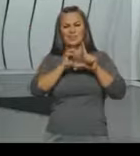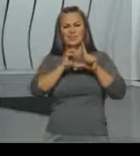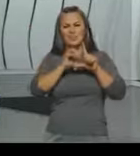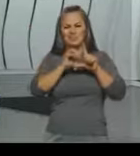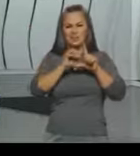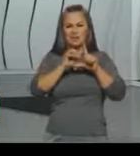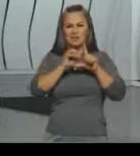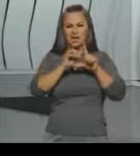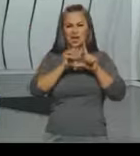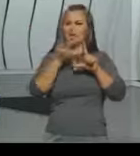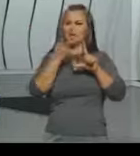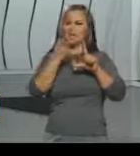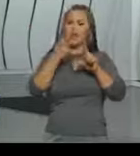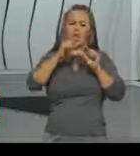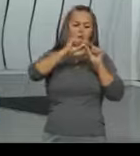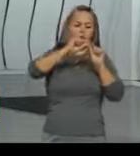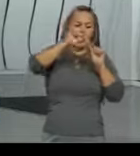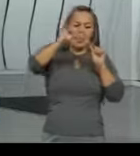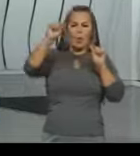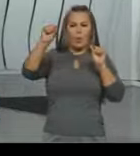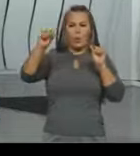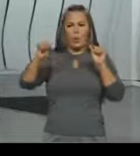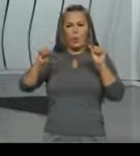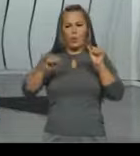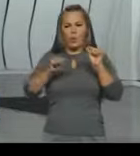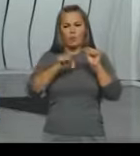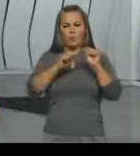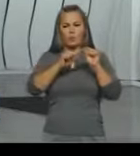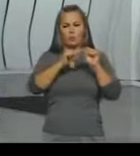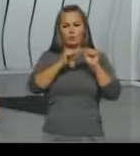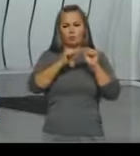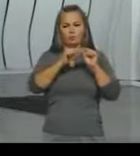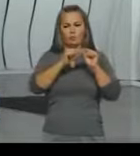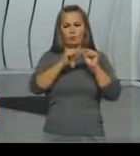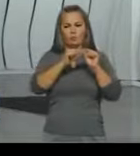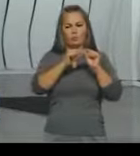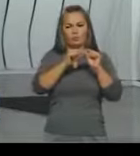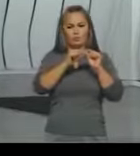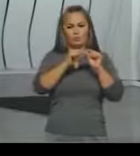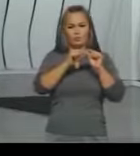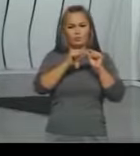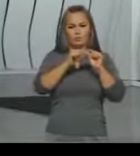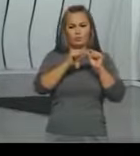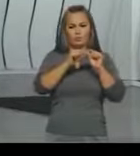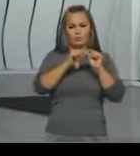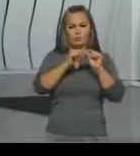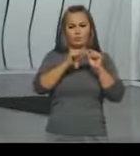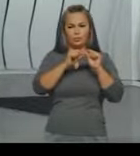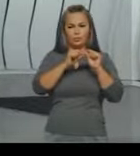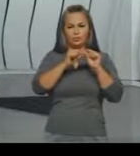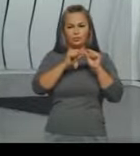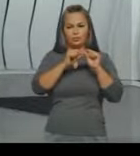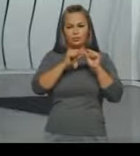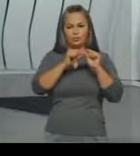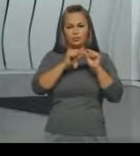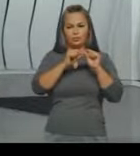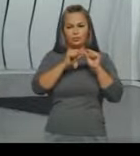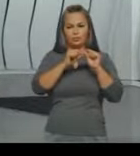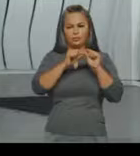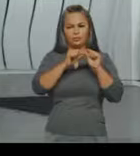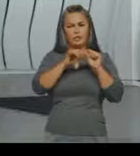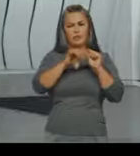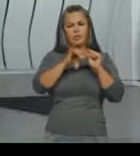do tamanho ou a distância dos pontos, beleza? Se você assistir a aula lá do professor Alexandre, você